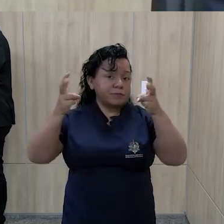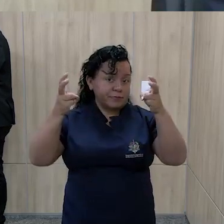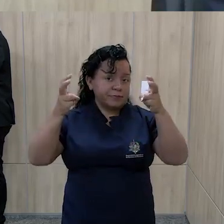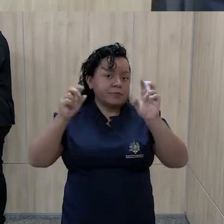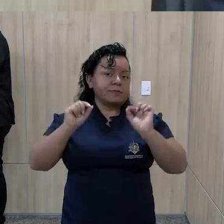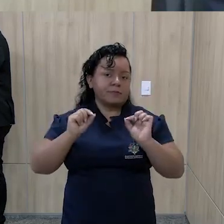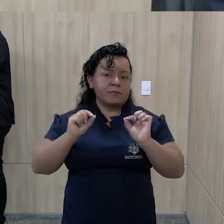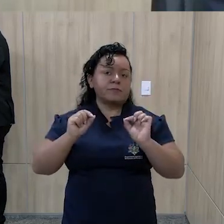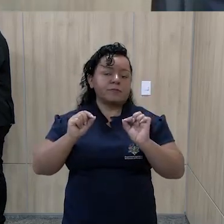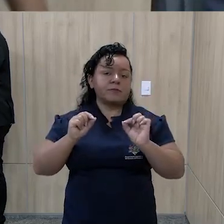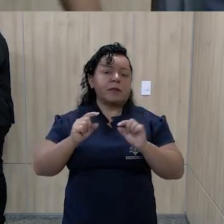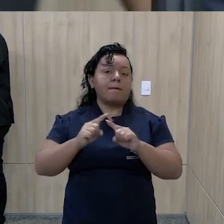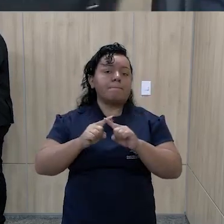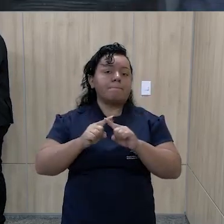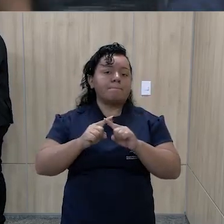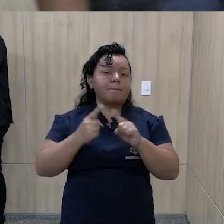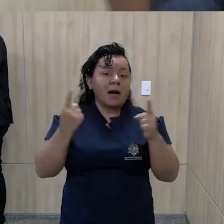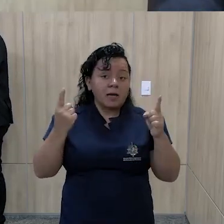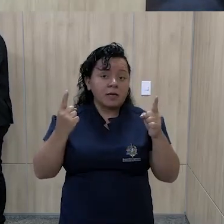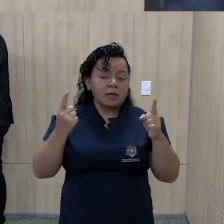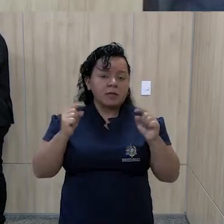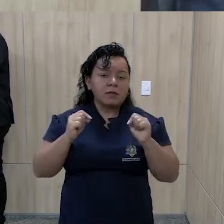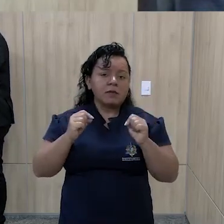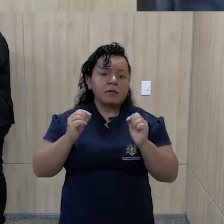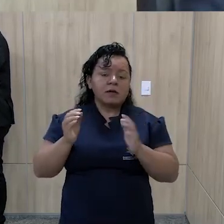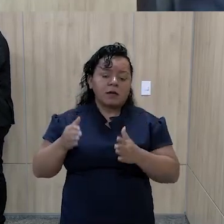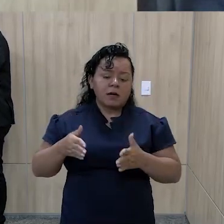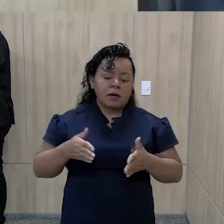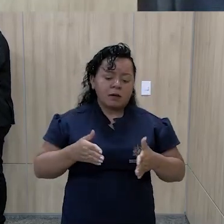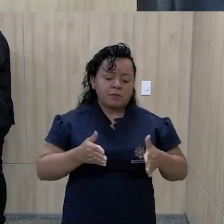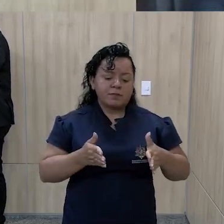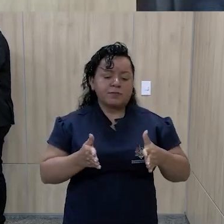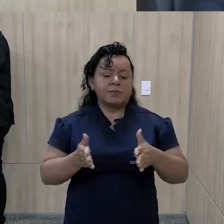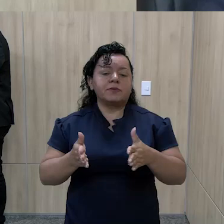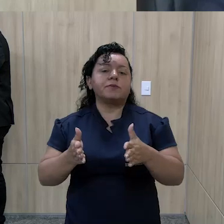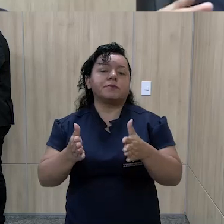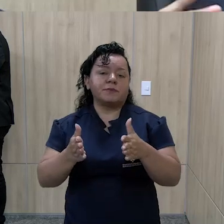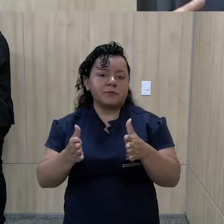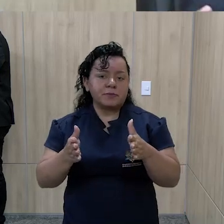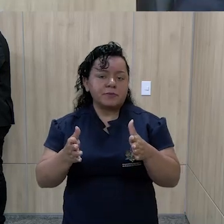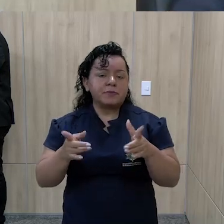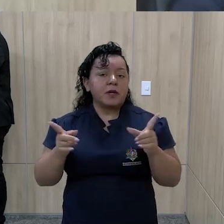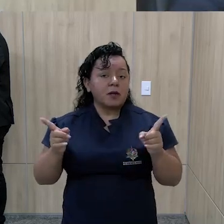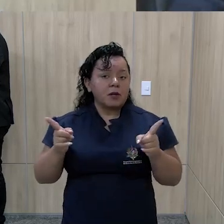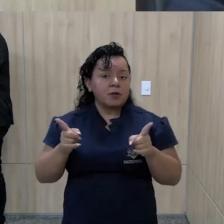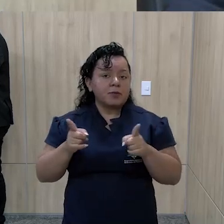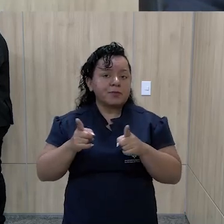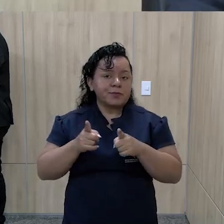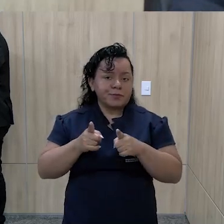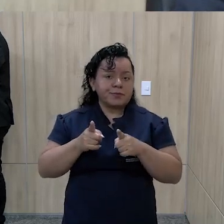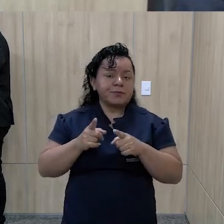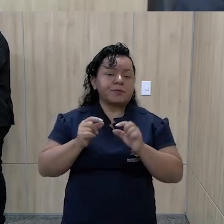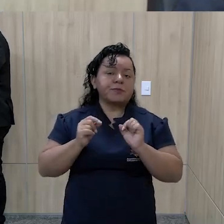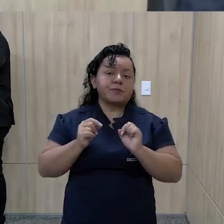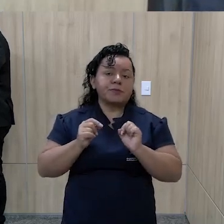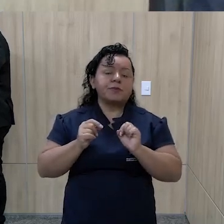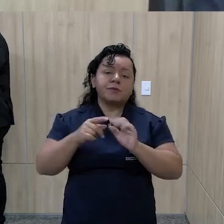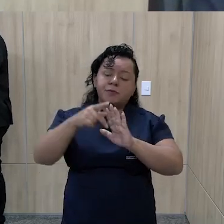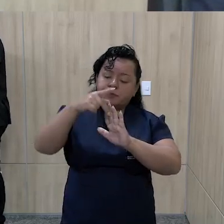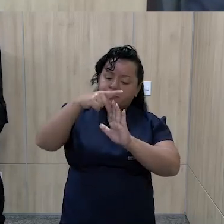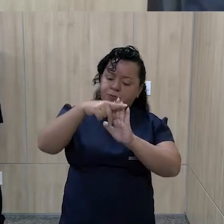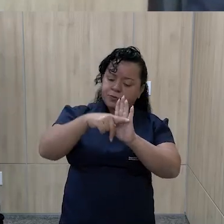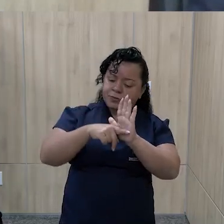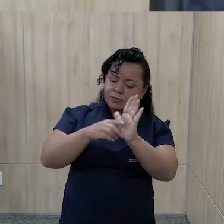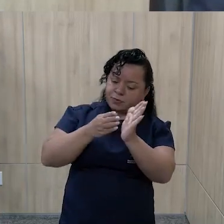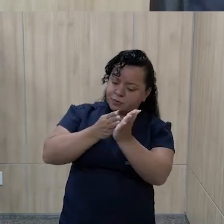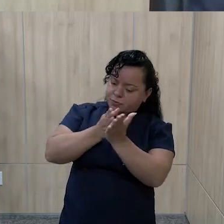mas para termos um caminho curto Eu sugiro senhor presidente que o presente projeto